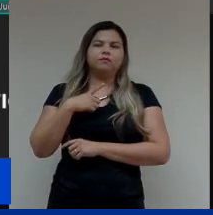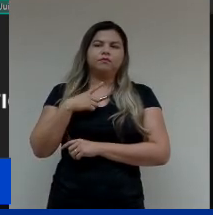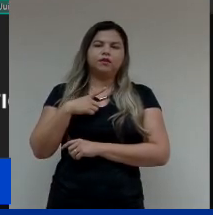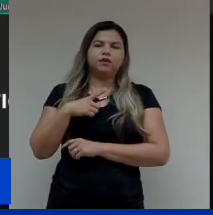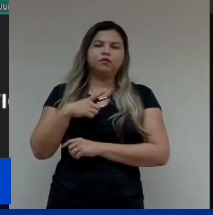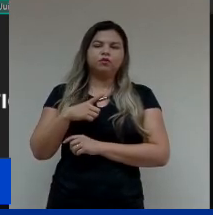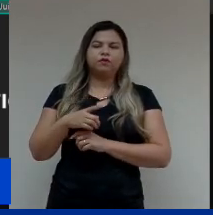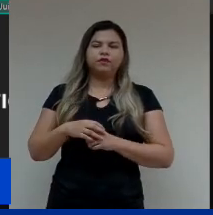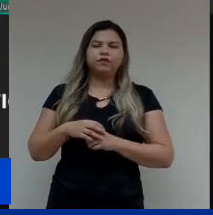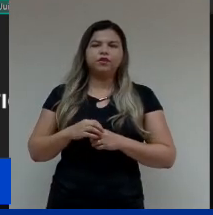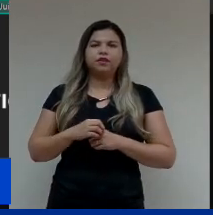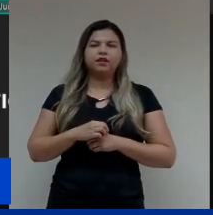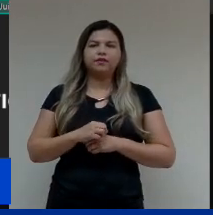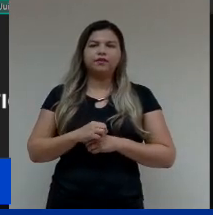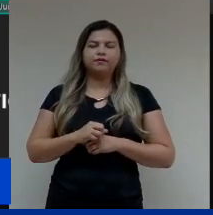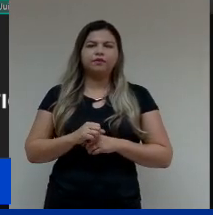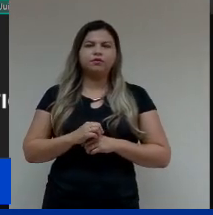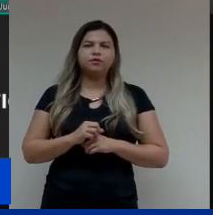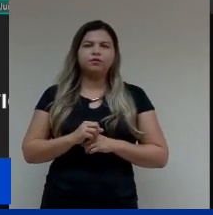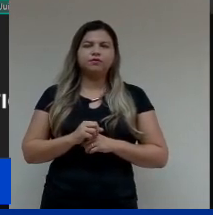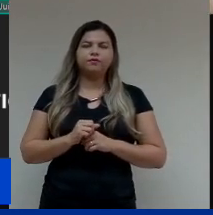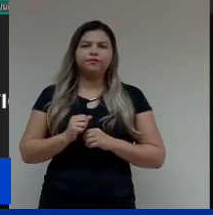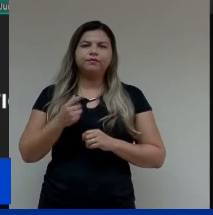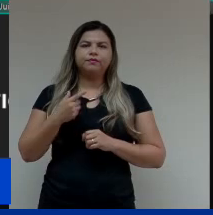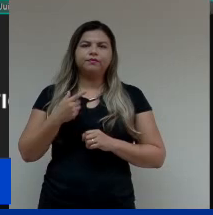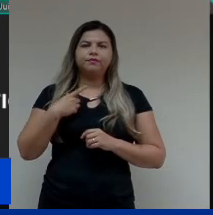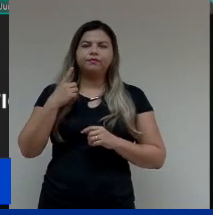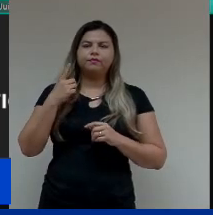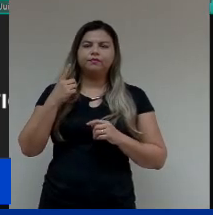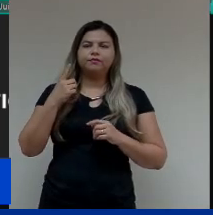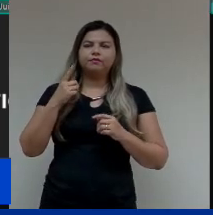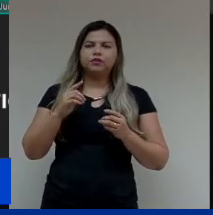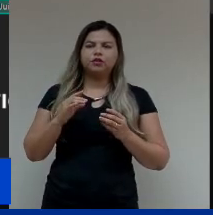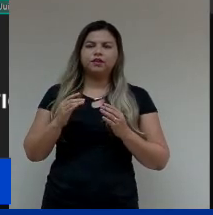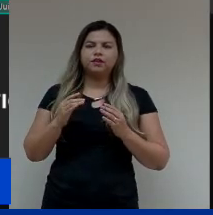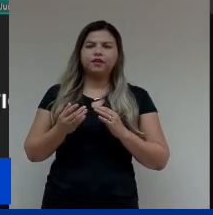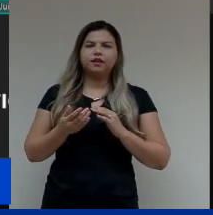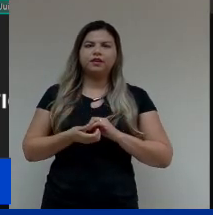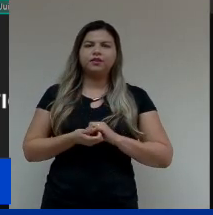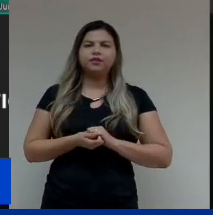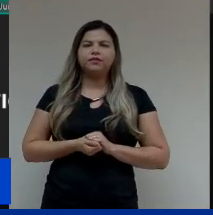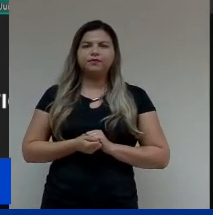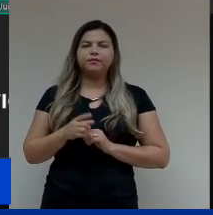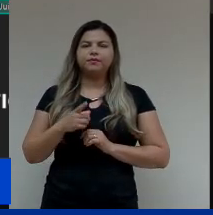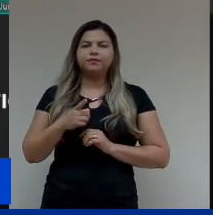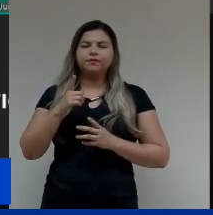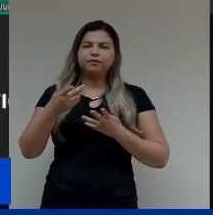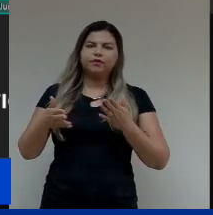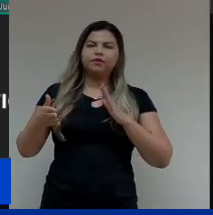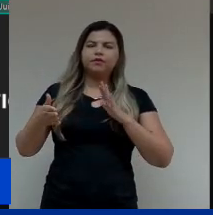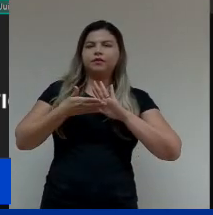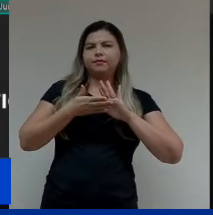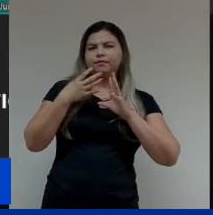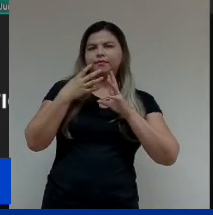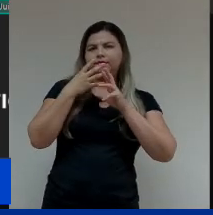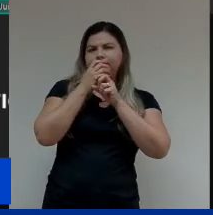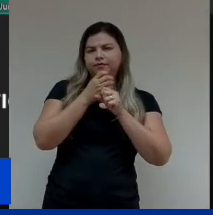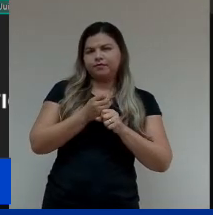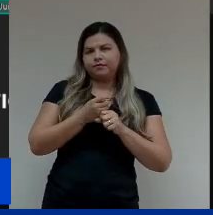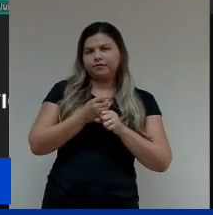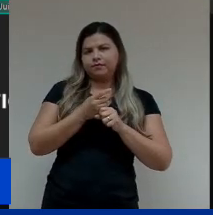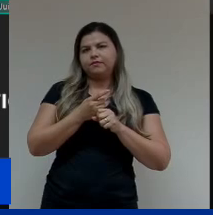deciso e determinou o retorno dos autos para a reanálise das teses apresentadas.